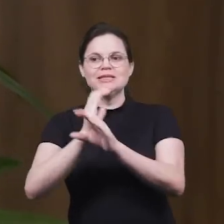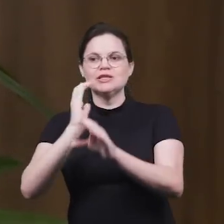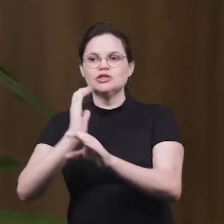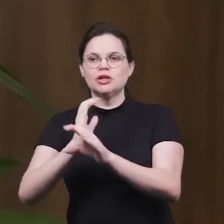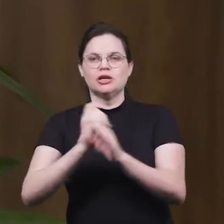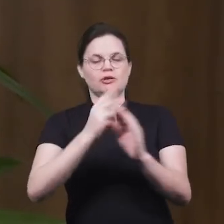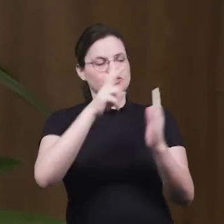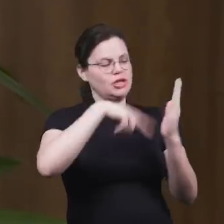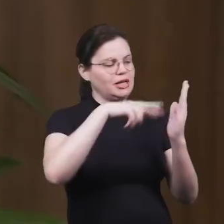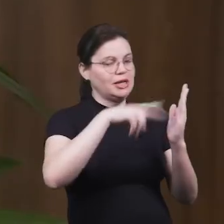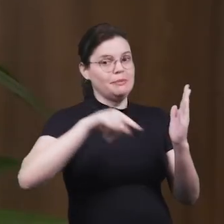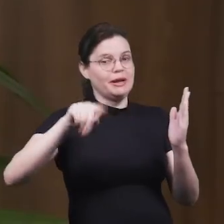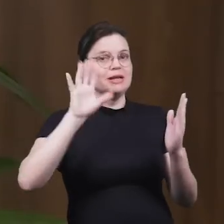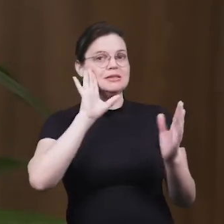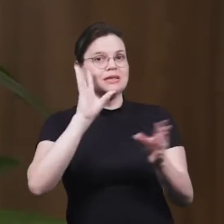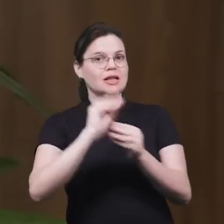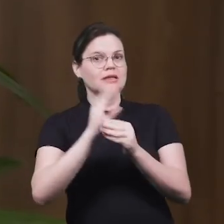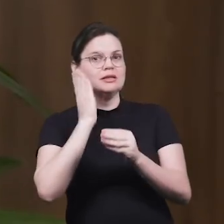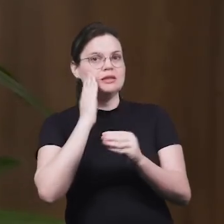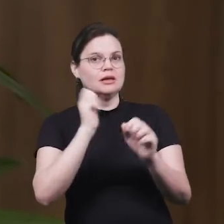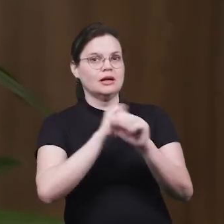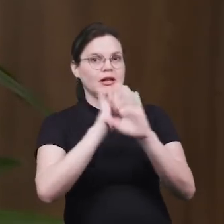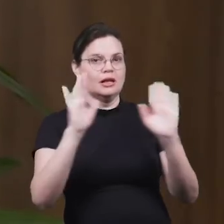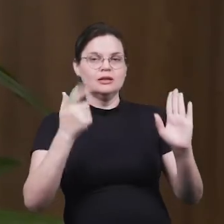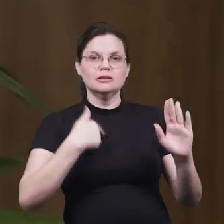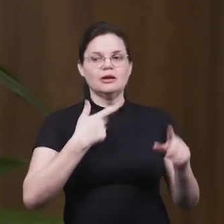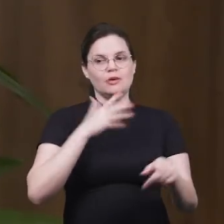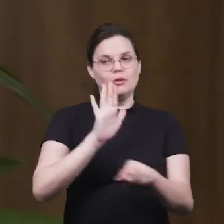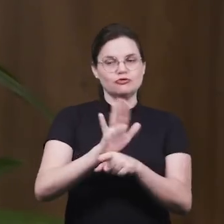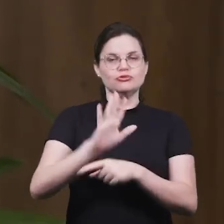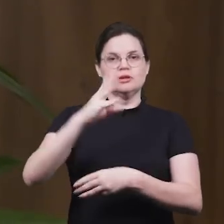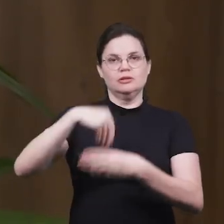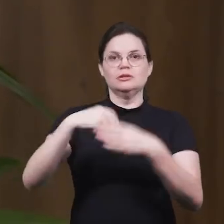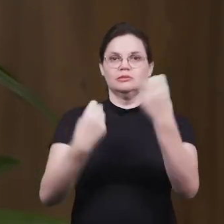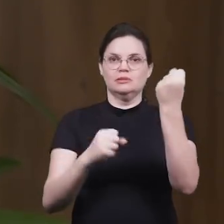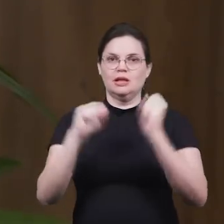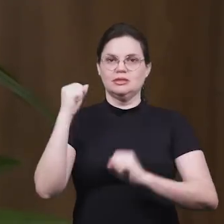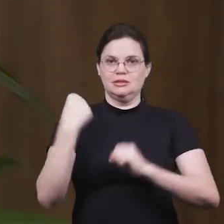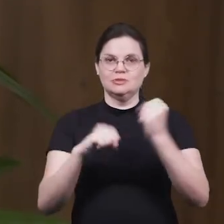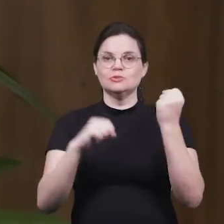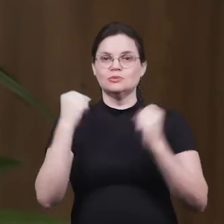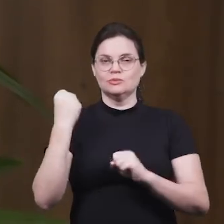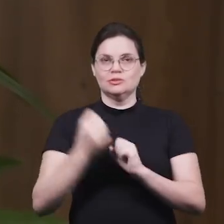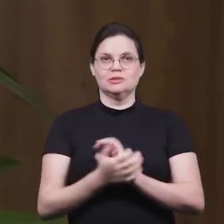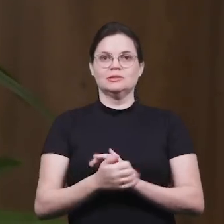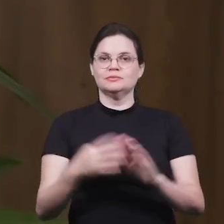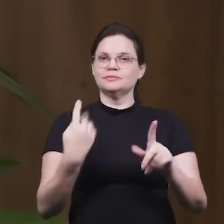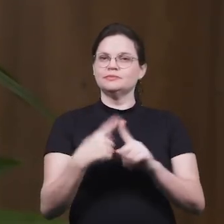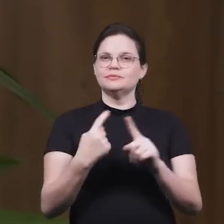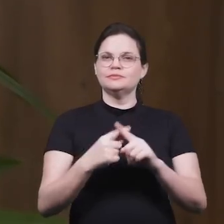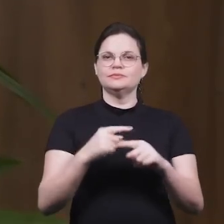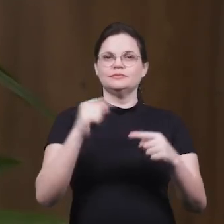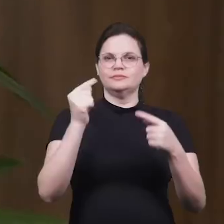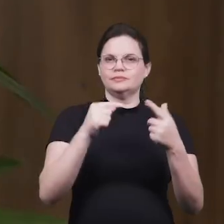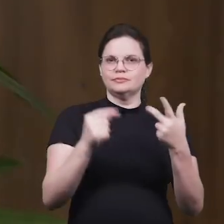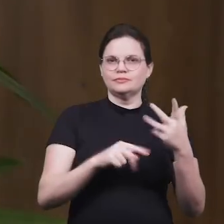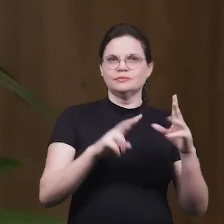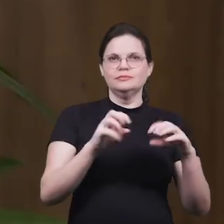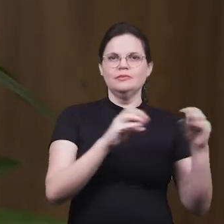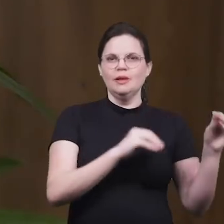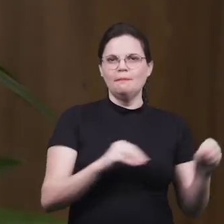Então, a minha formação anterior, ela ajudou, apesar de toda essa mudança da economia do mundo,